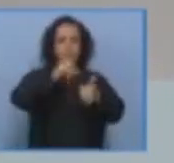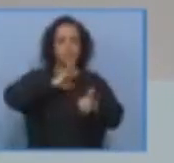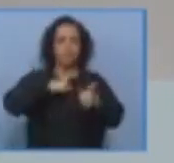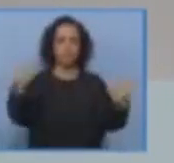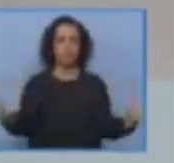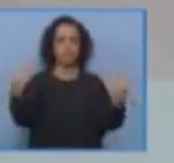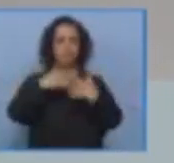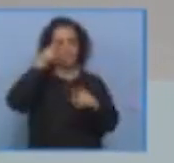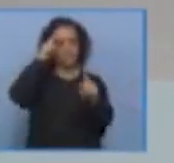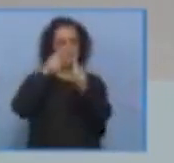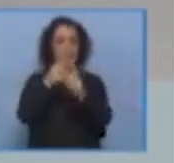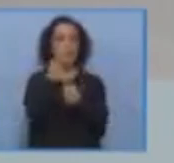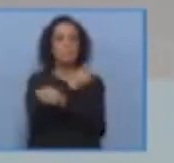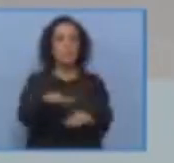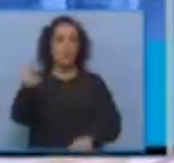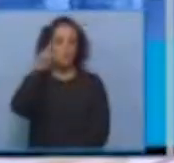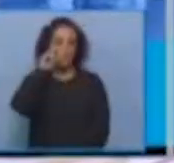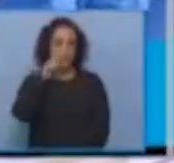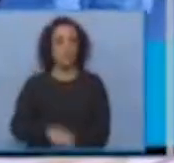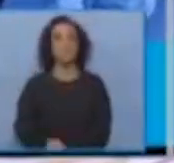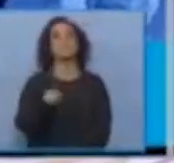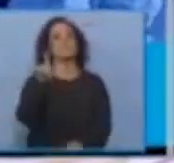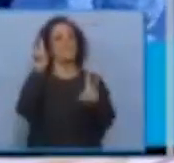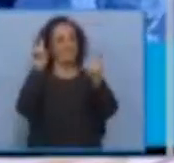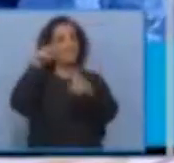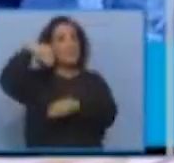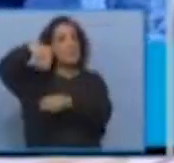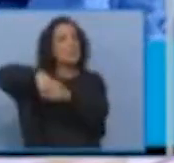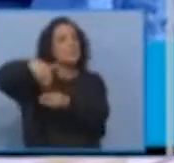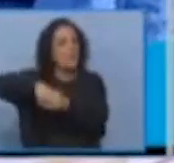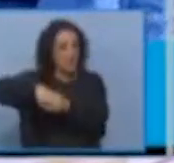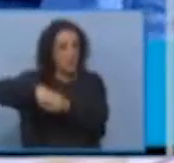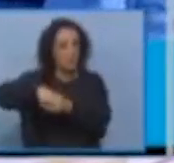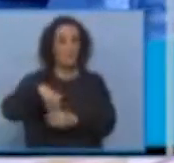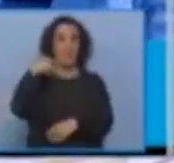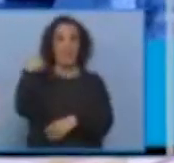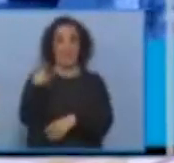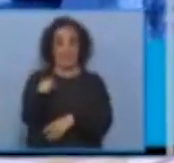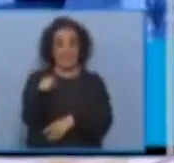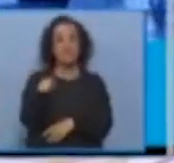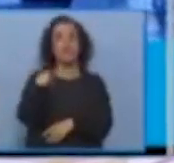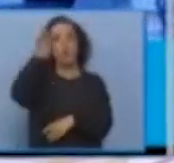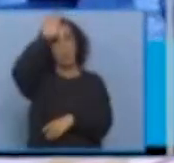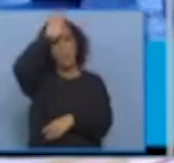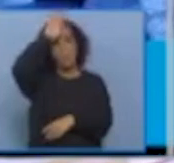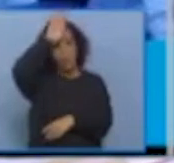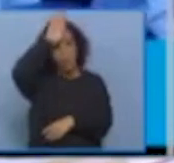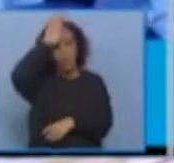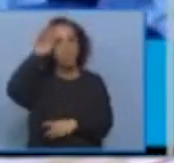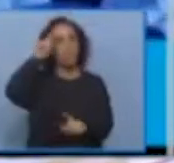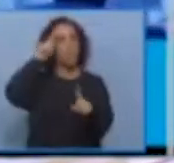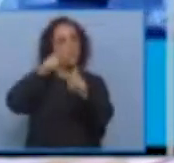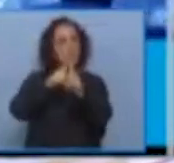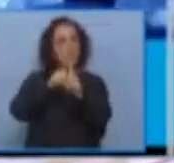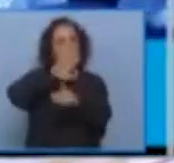tema da proteção de menores. Bom, isso é a questão interna, ou seja, aí o Papa vira-se para dentro da própria Igreja e